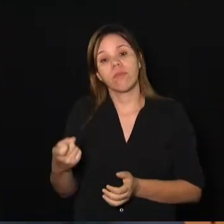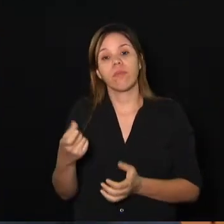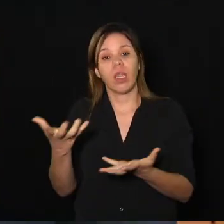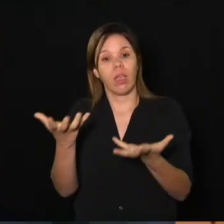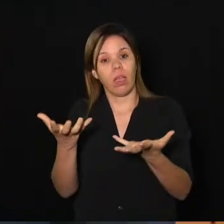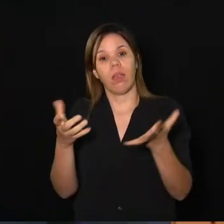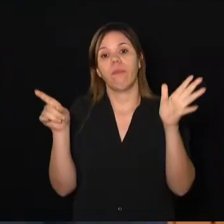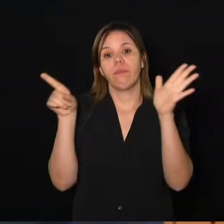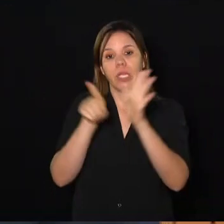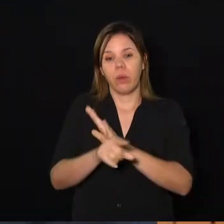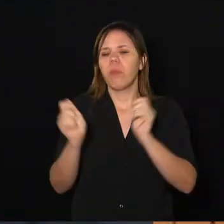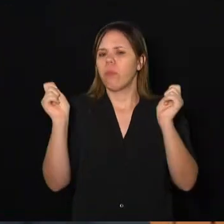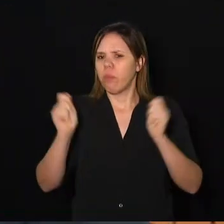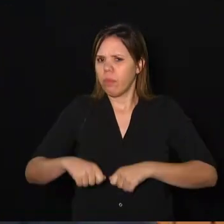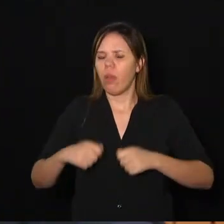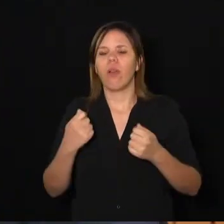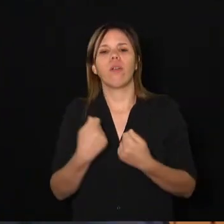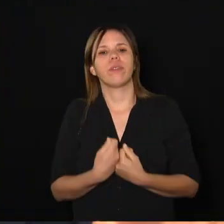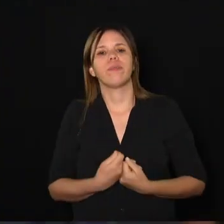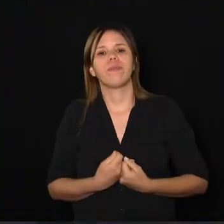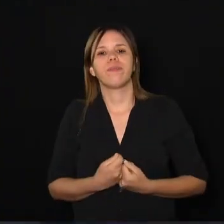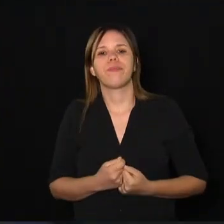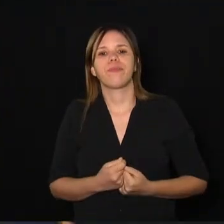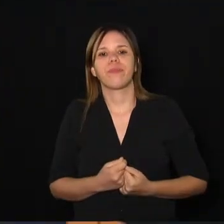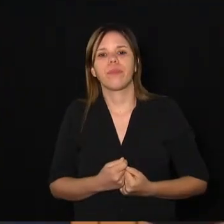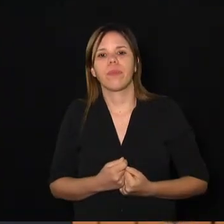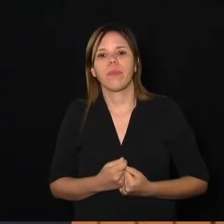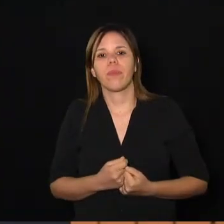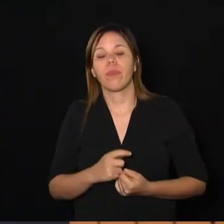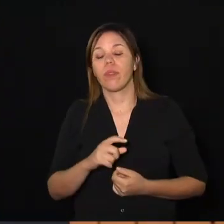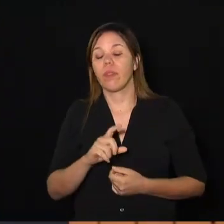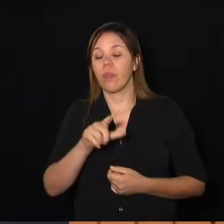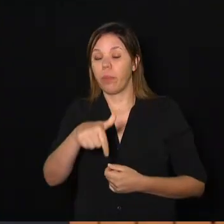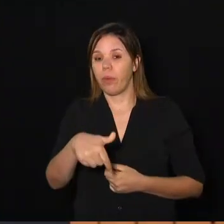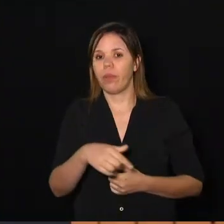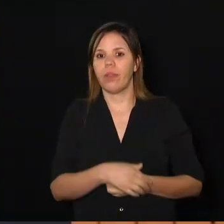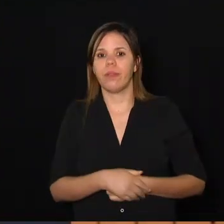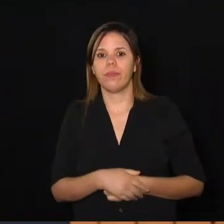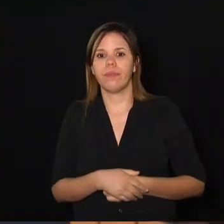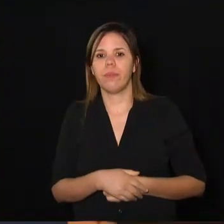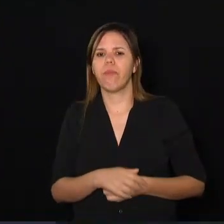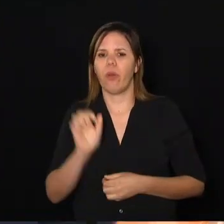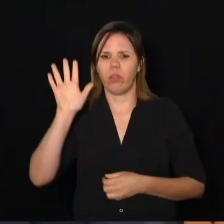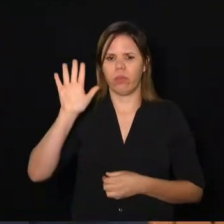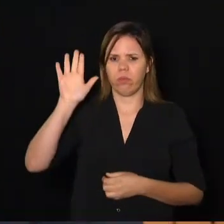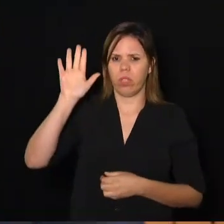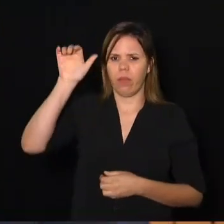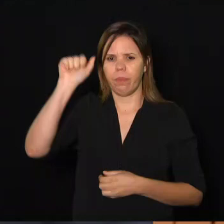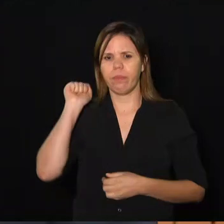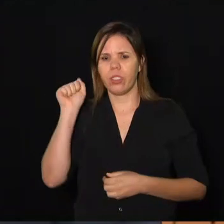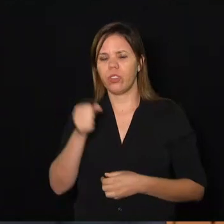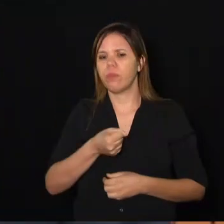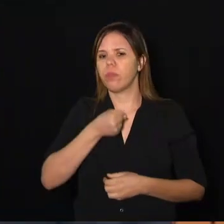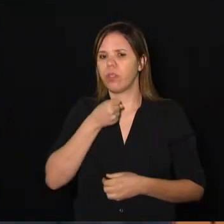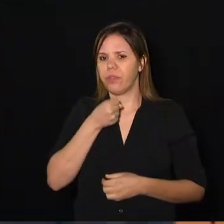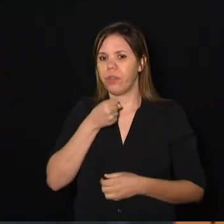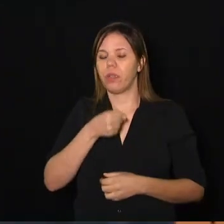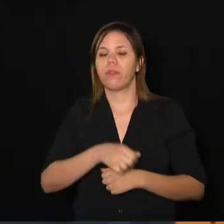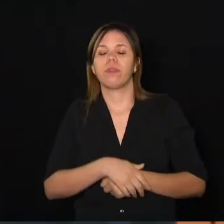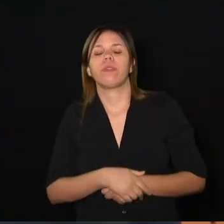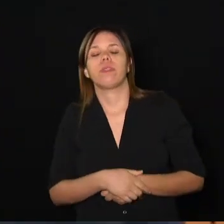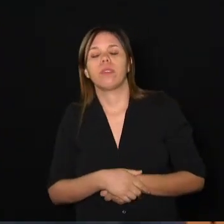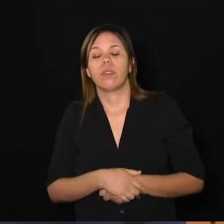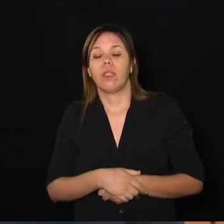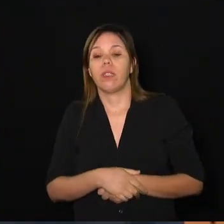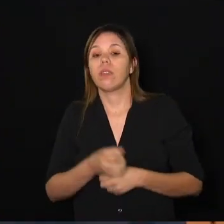perguntas questionamentos que possam depois se posicionar naquele microfone e na hora